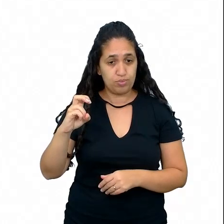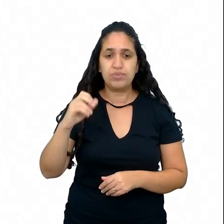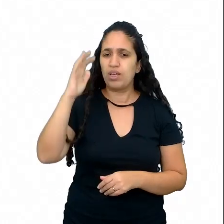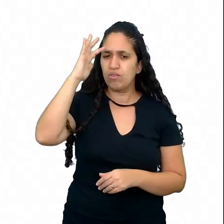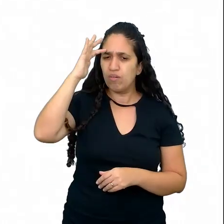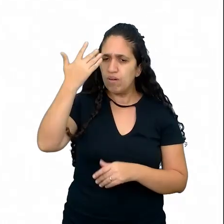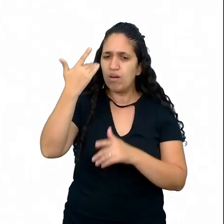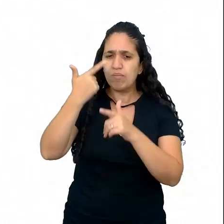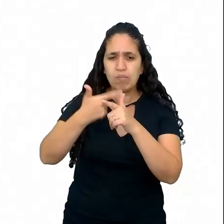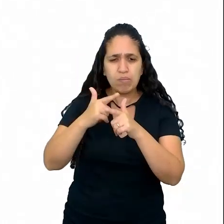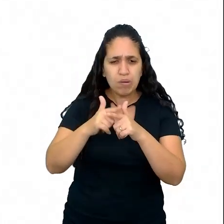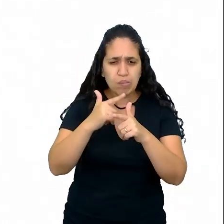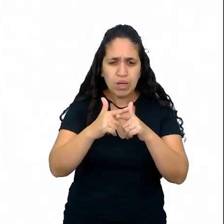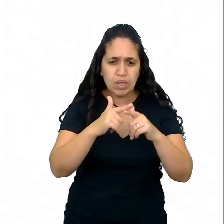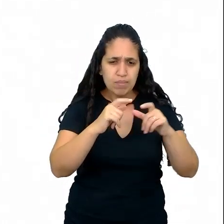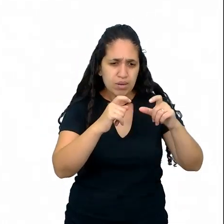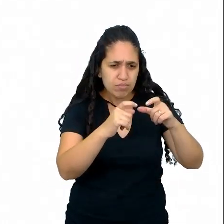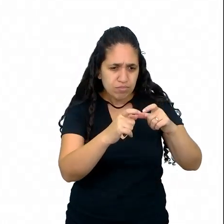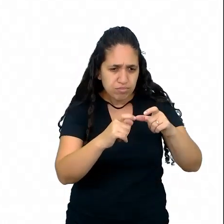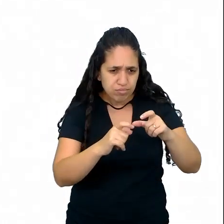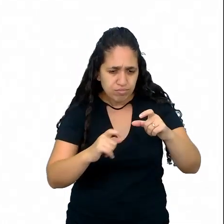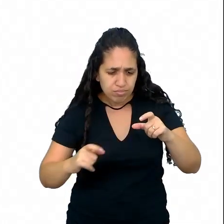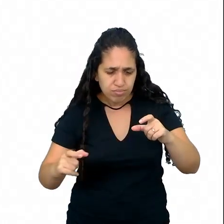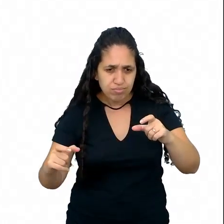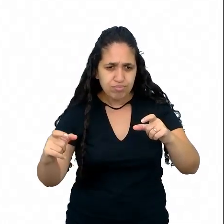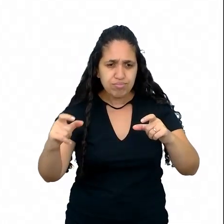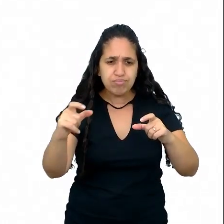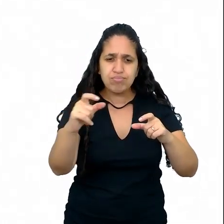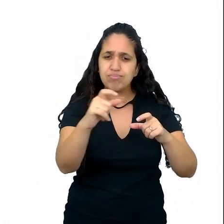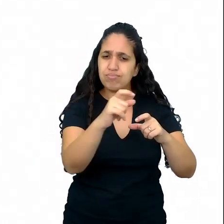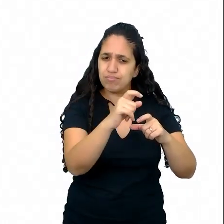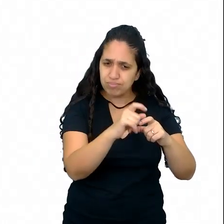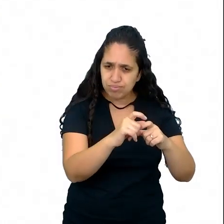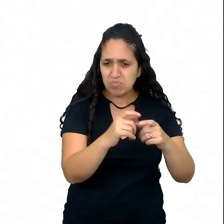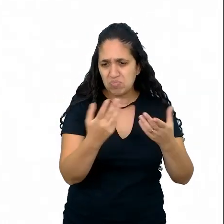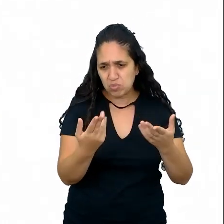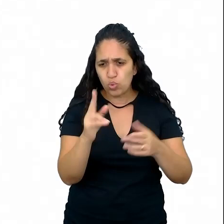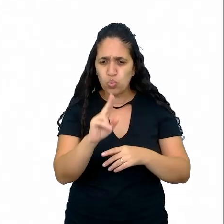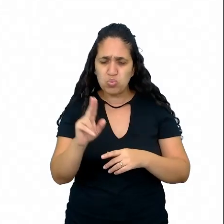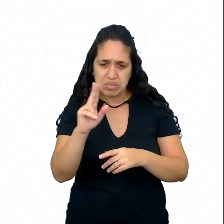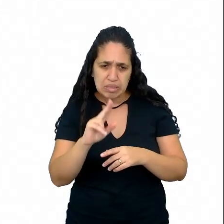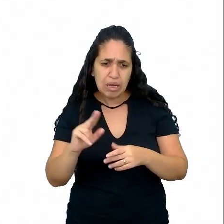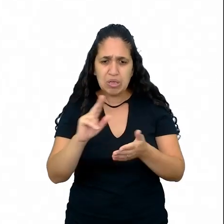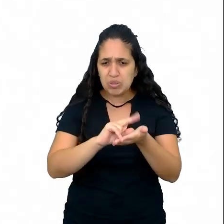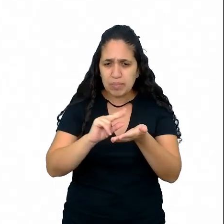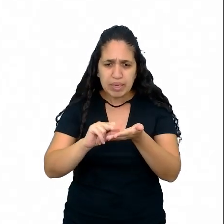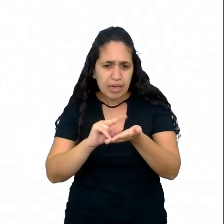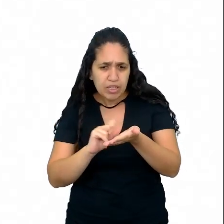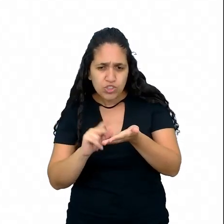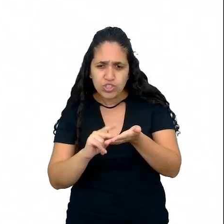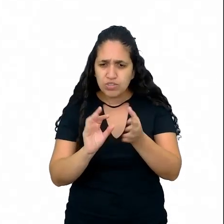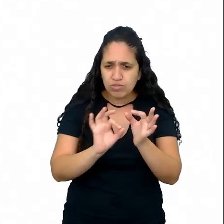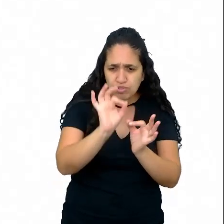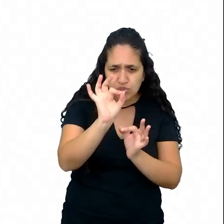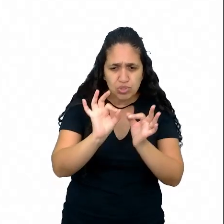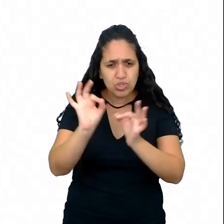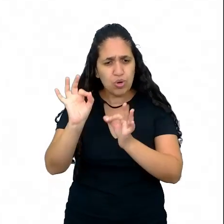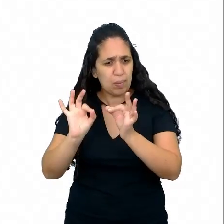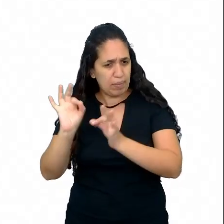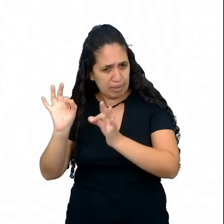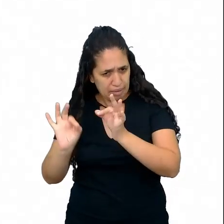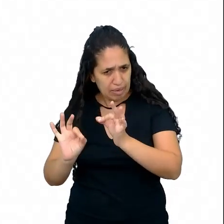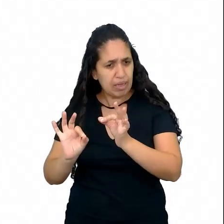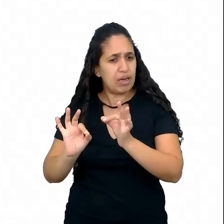resolver problemas sobre ladrilhamento do plano, com ou sem o apoio de aplicativos de geometria dinâmica, para conjecturar a respeito